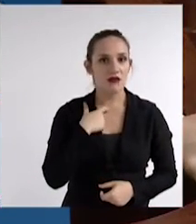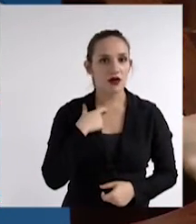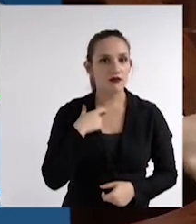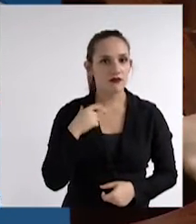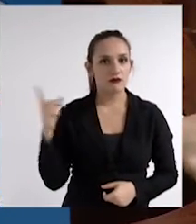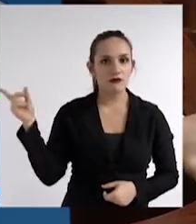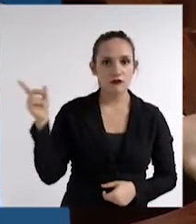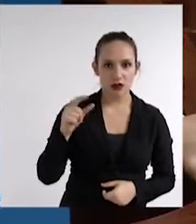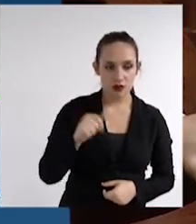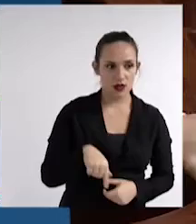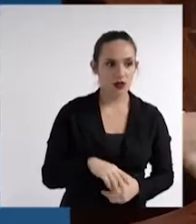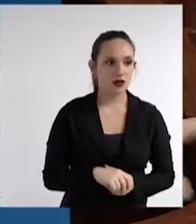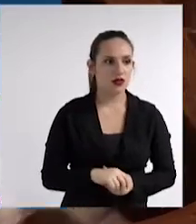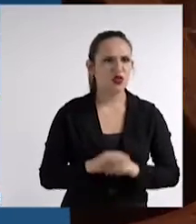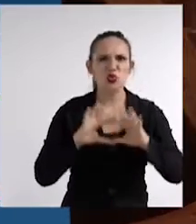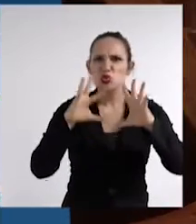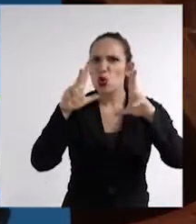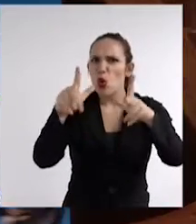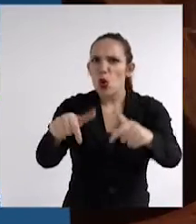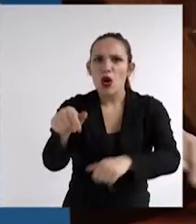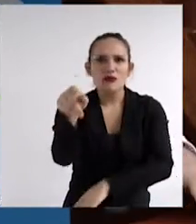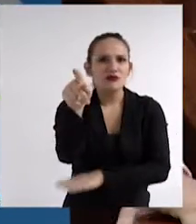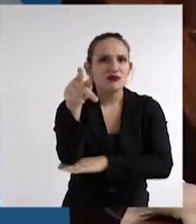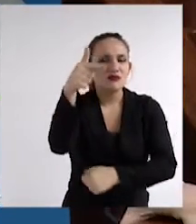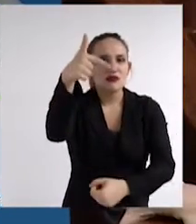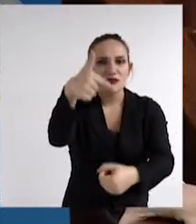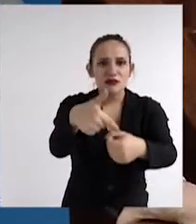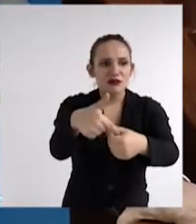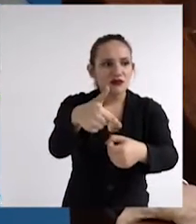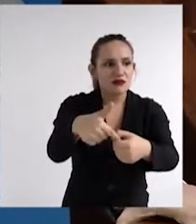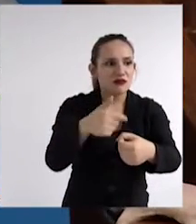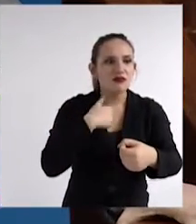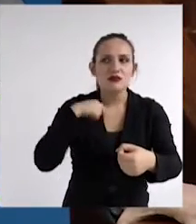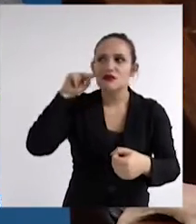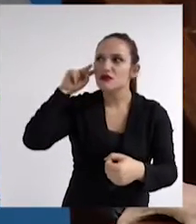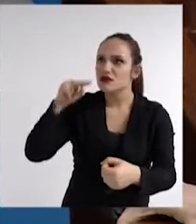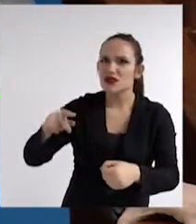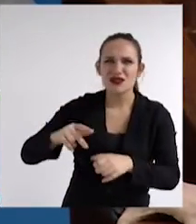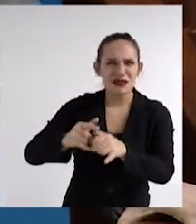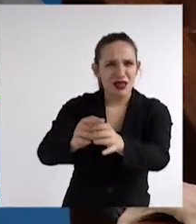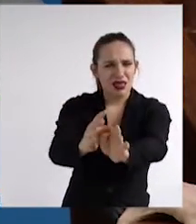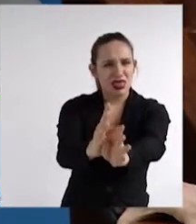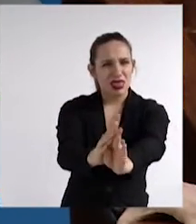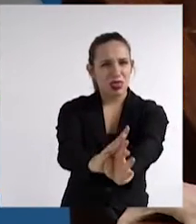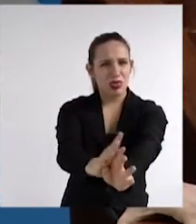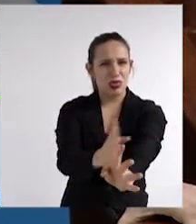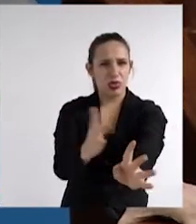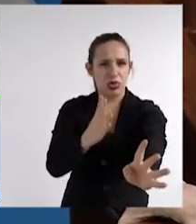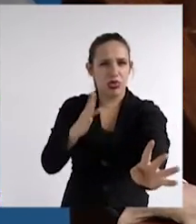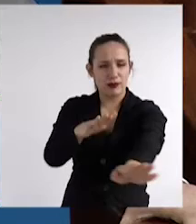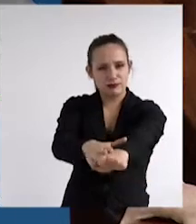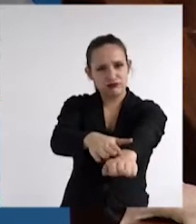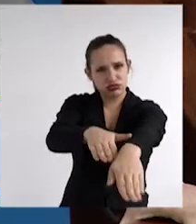hoje, todos os postos que nós passamos com filas